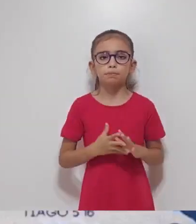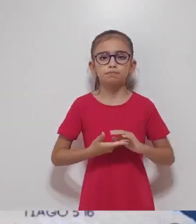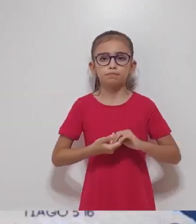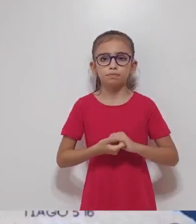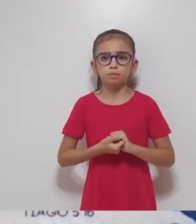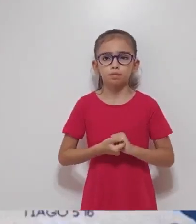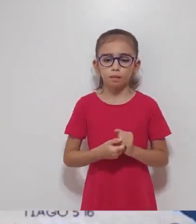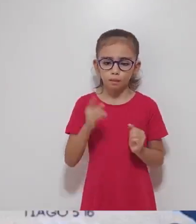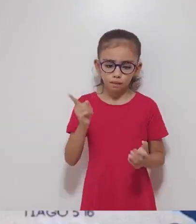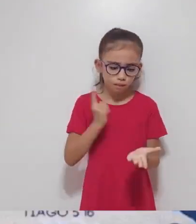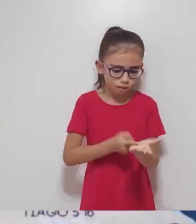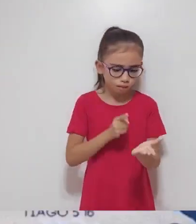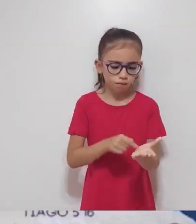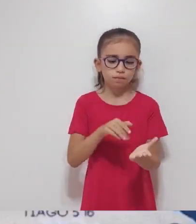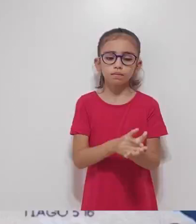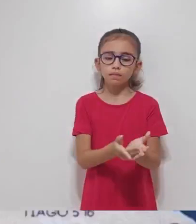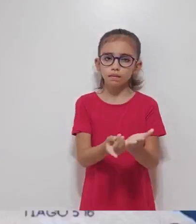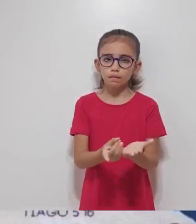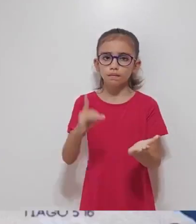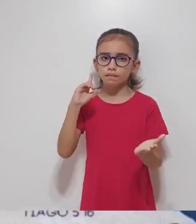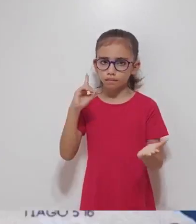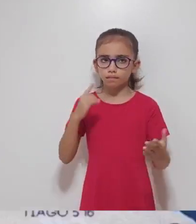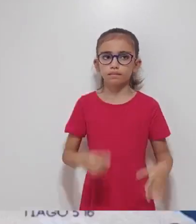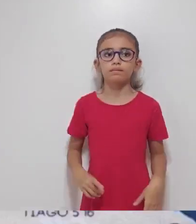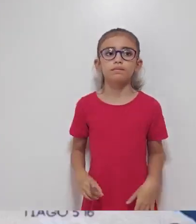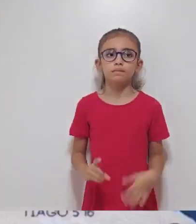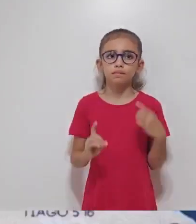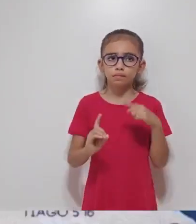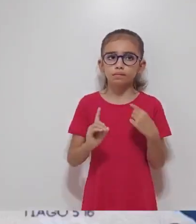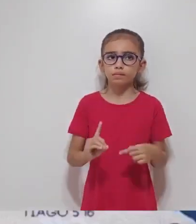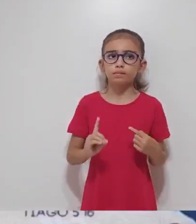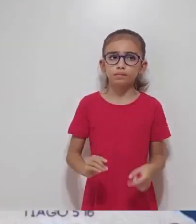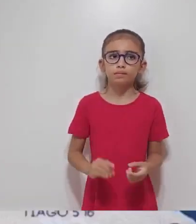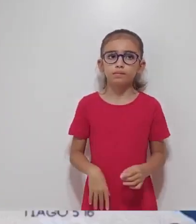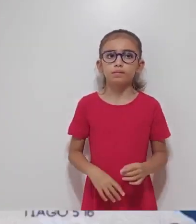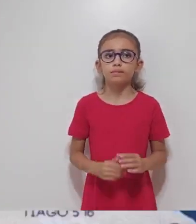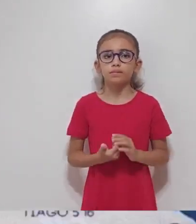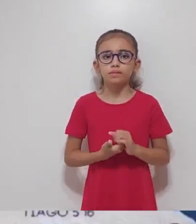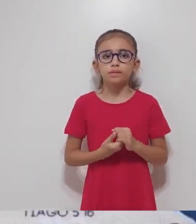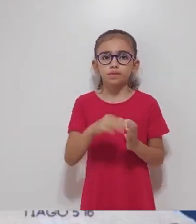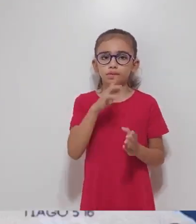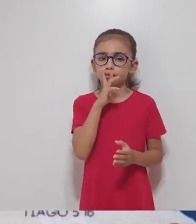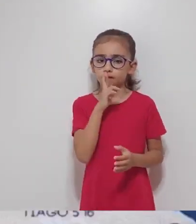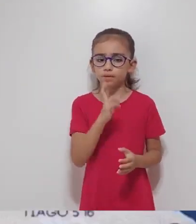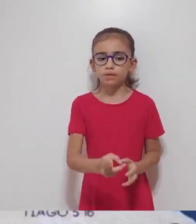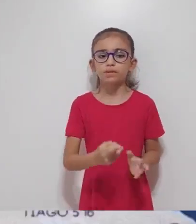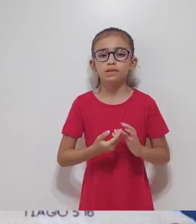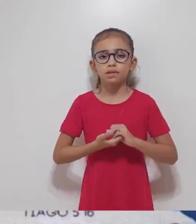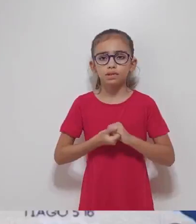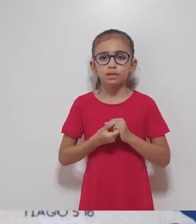se esse pedido estiver de acordo com a vontade do Senhor, Ele vai atender. Isso